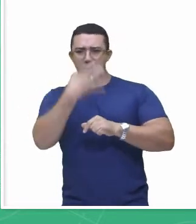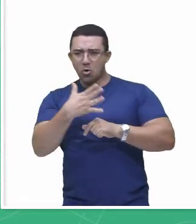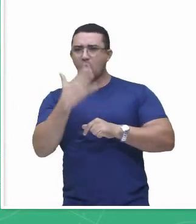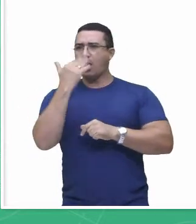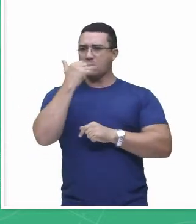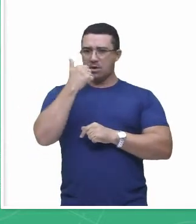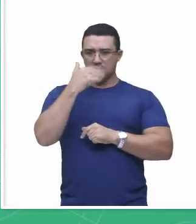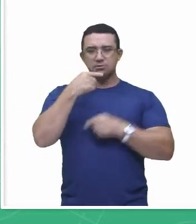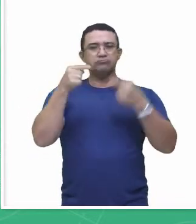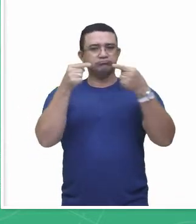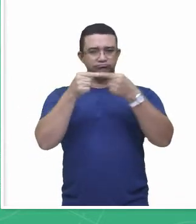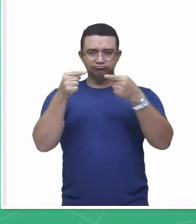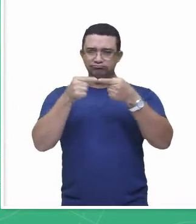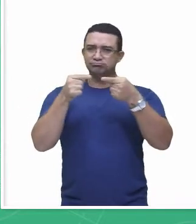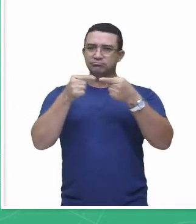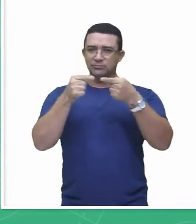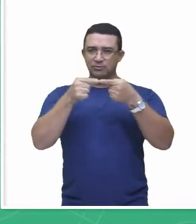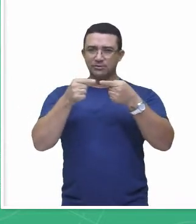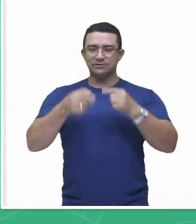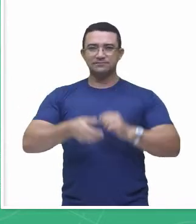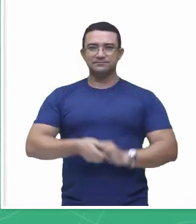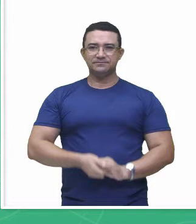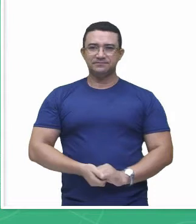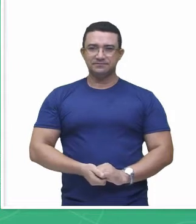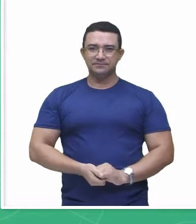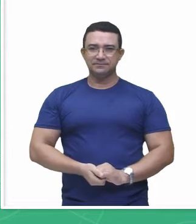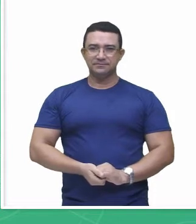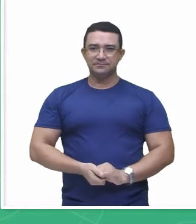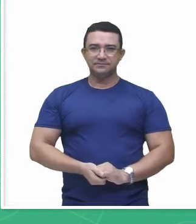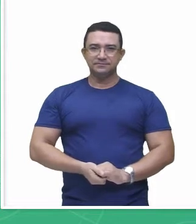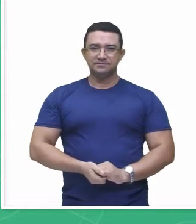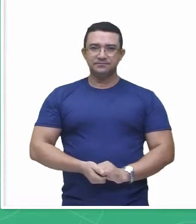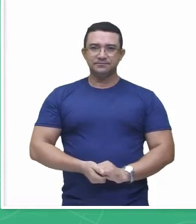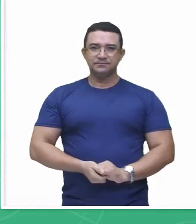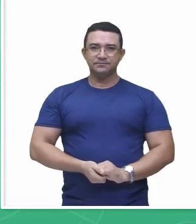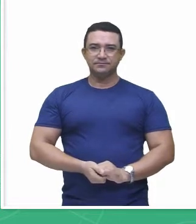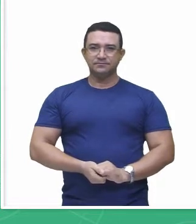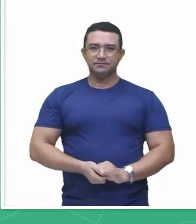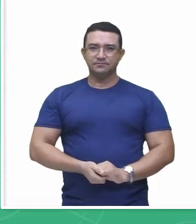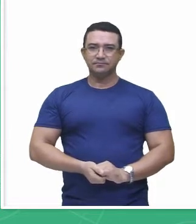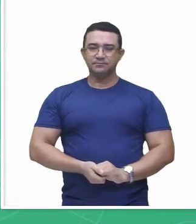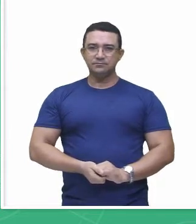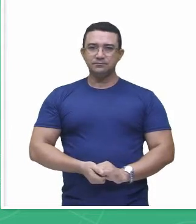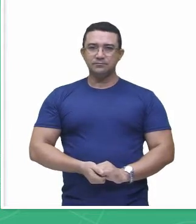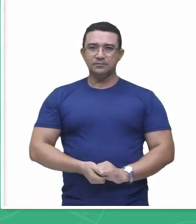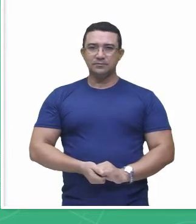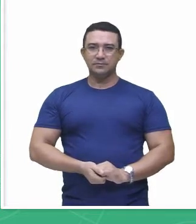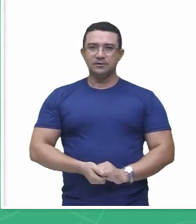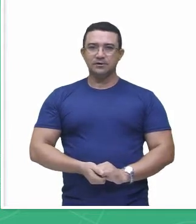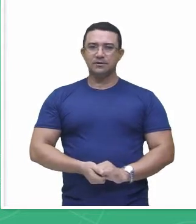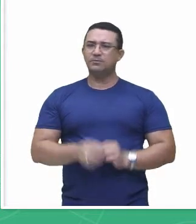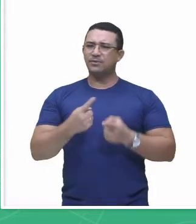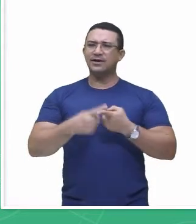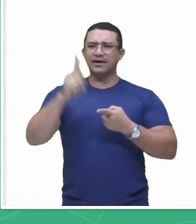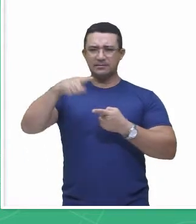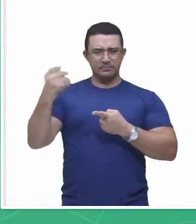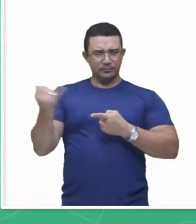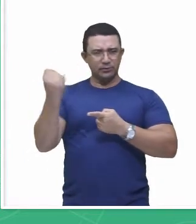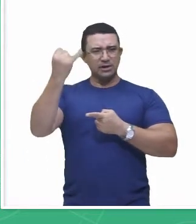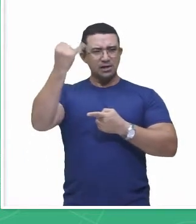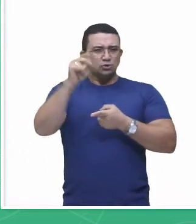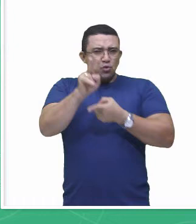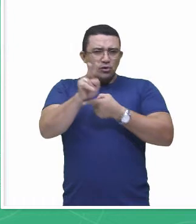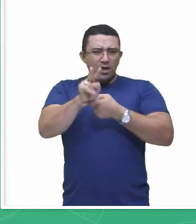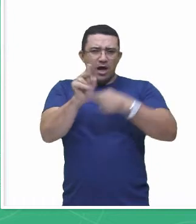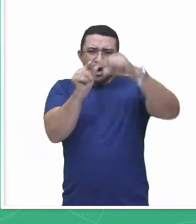alimentação. Certo? Vamos lá ao nosso comentário? Por que será que é importante? Então, olha só. A